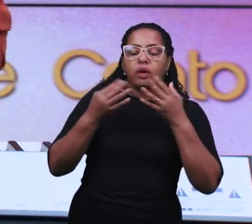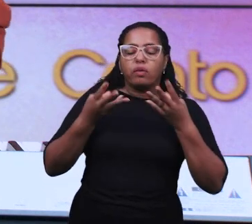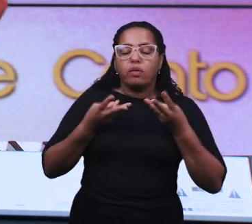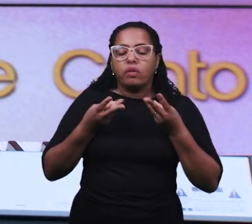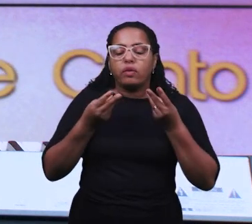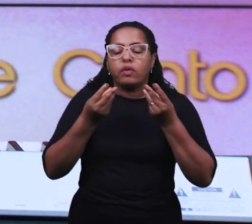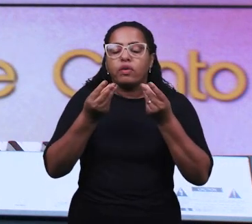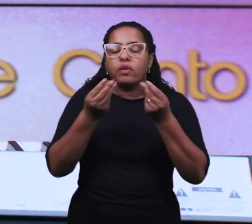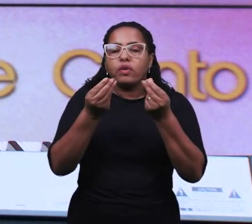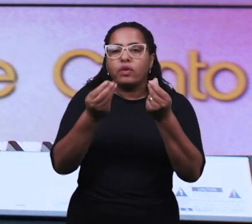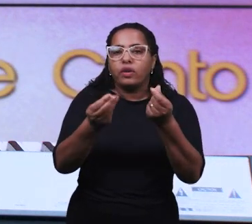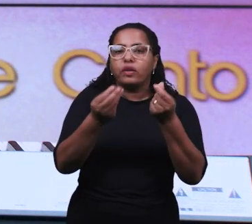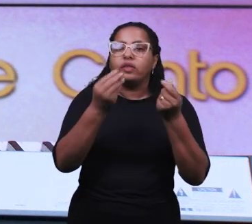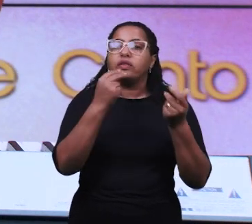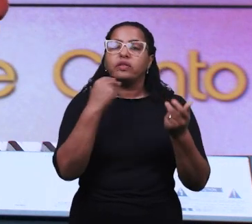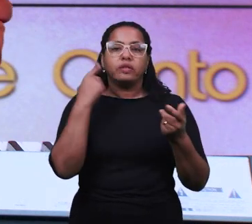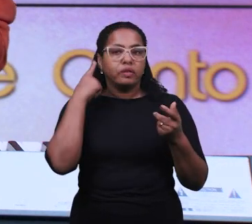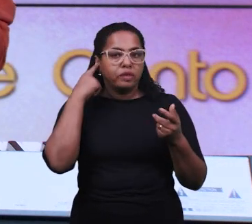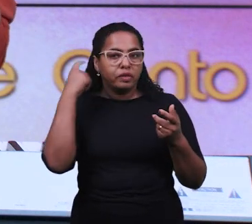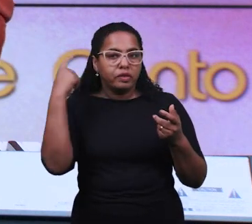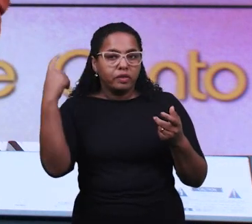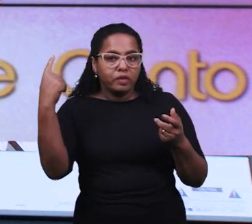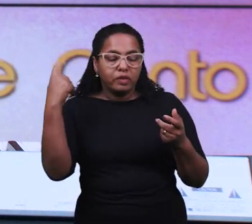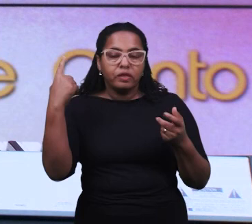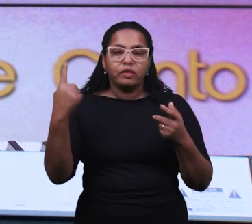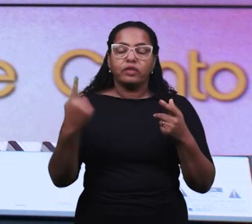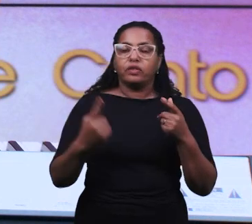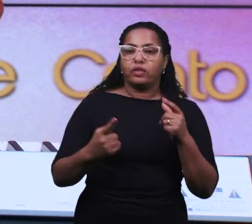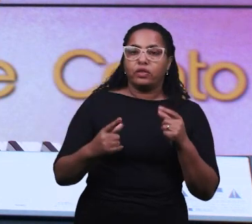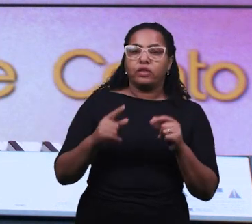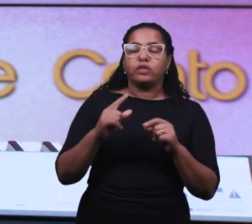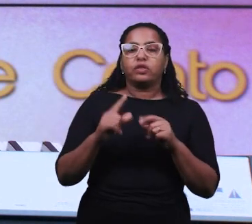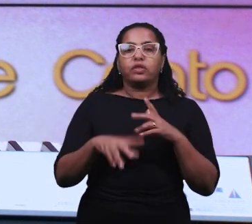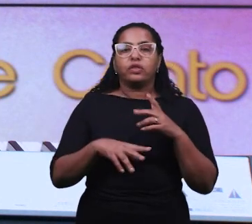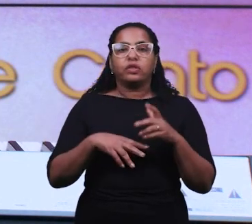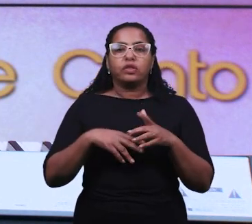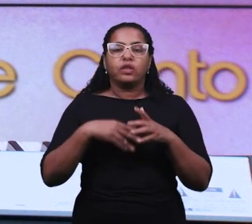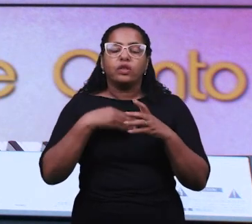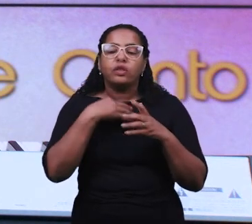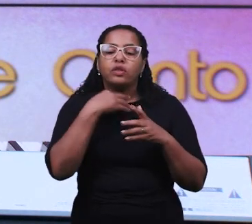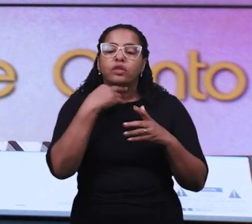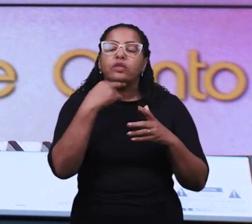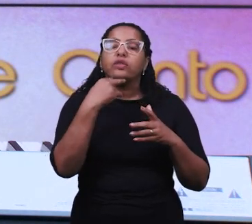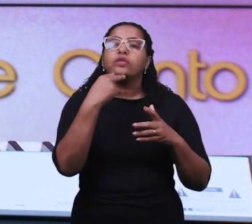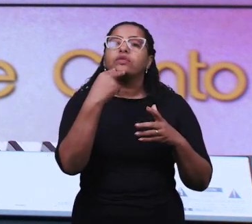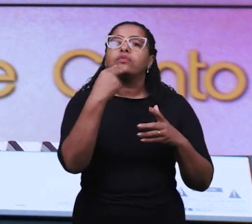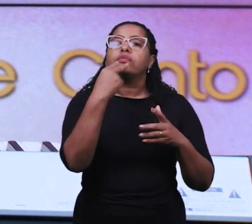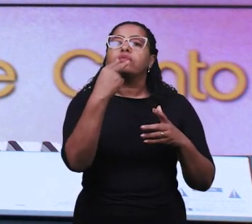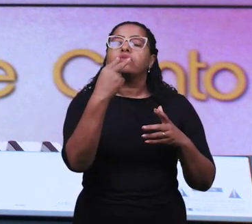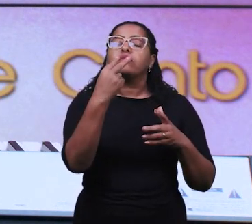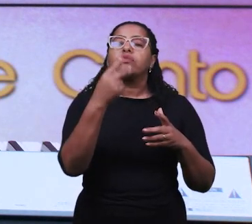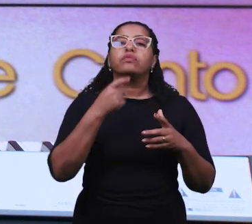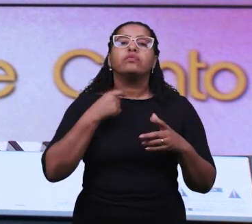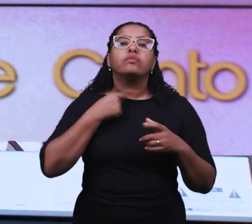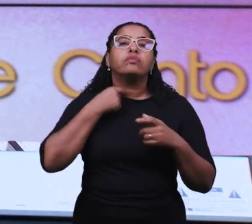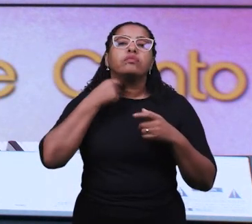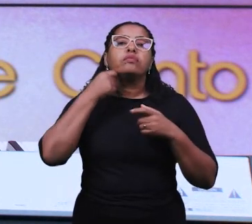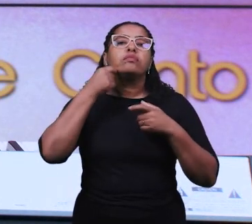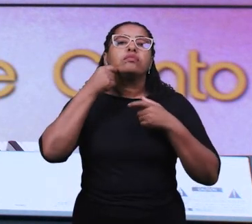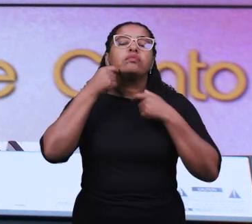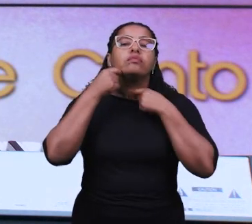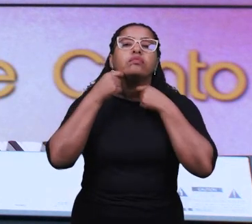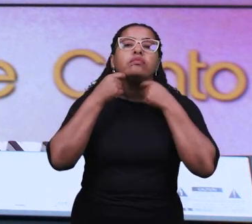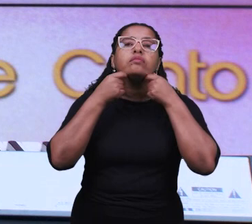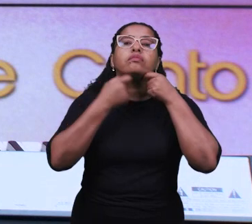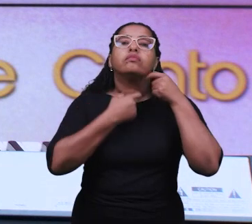à qualidade sonora, ao molde, ao filtro do som que é gerado na laringe. Ou